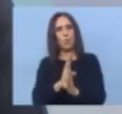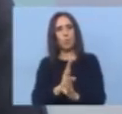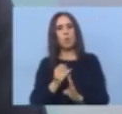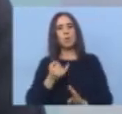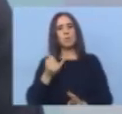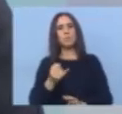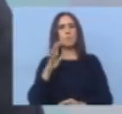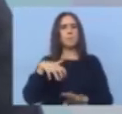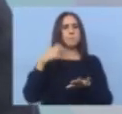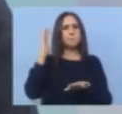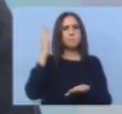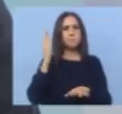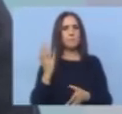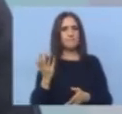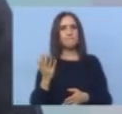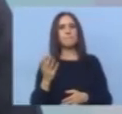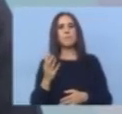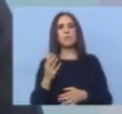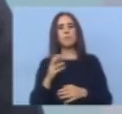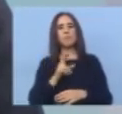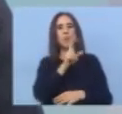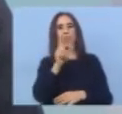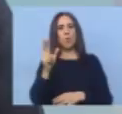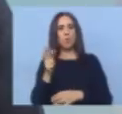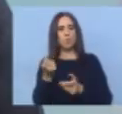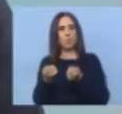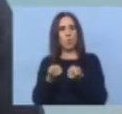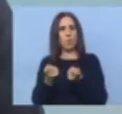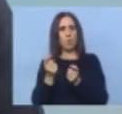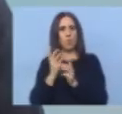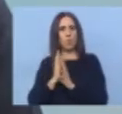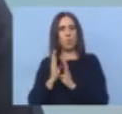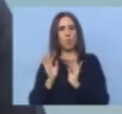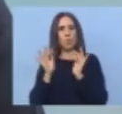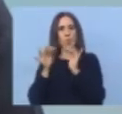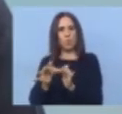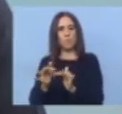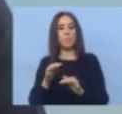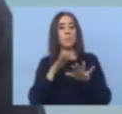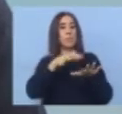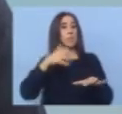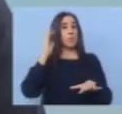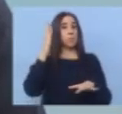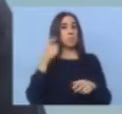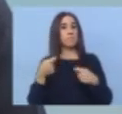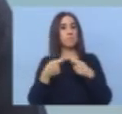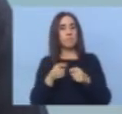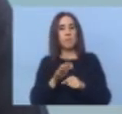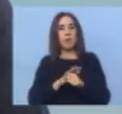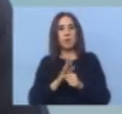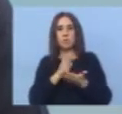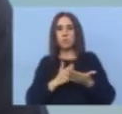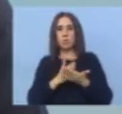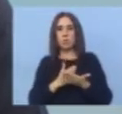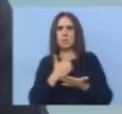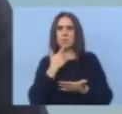também conferências, organizar peregrinações, também conferências que vão um bocado de acordo à área em que está a estudar. No